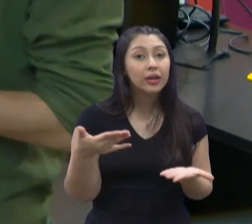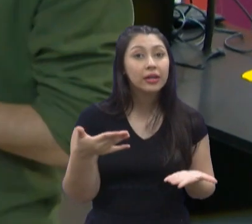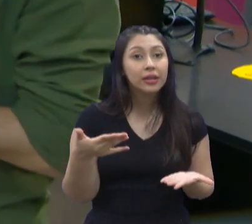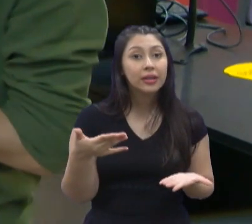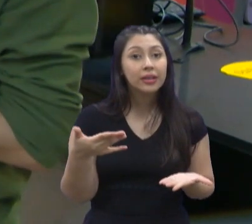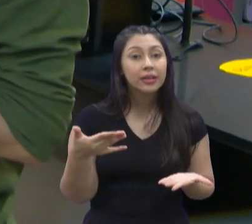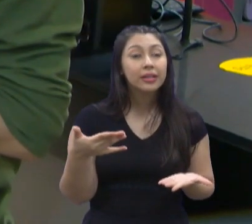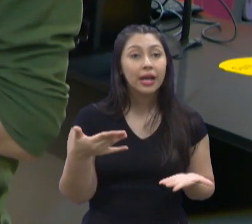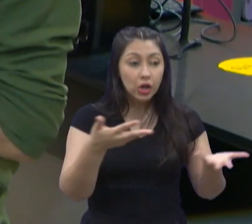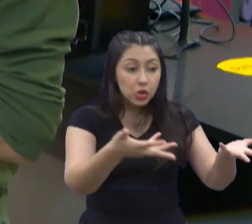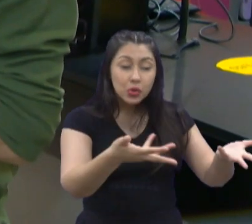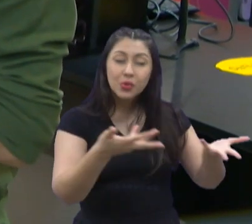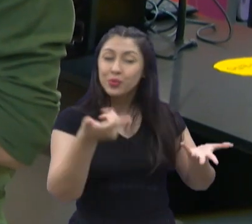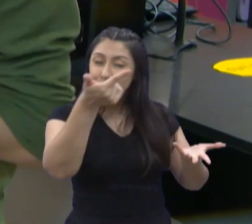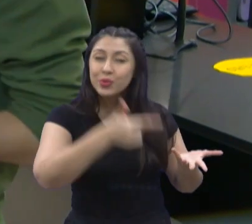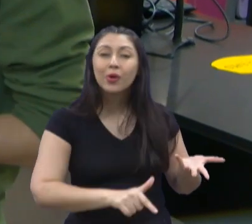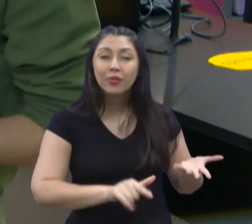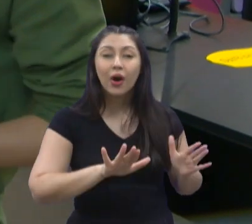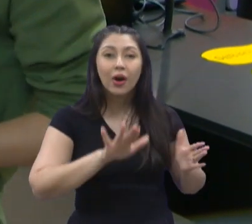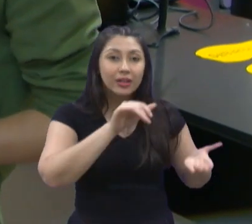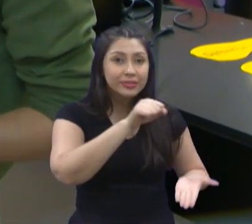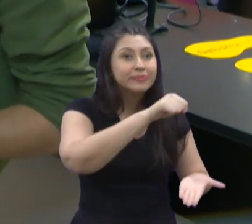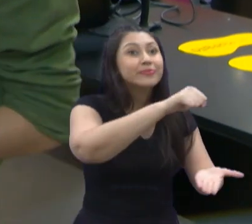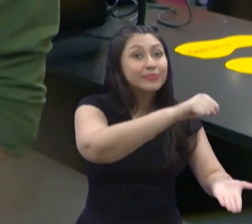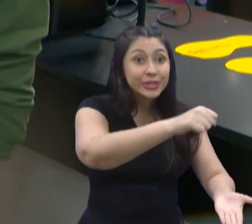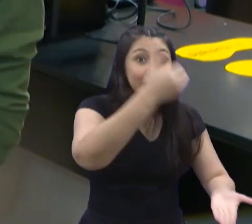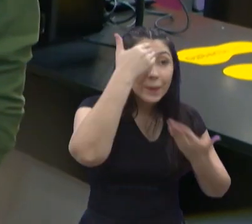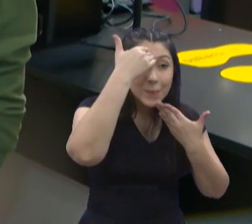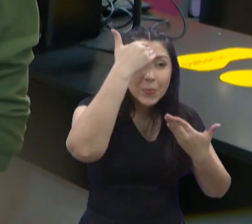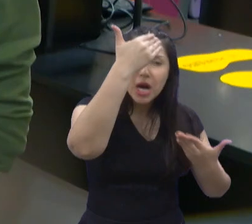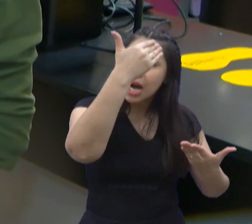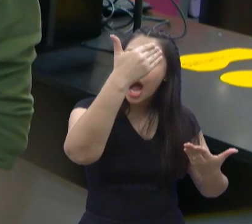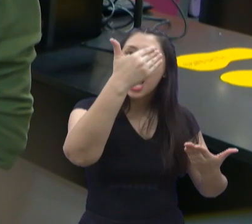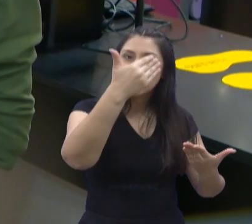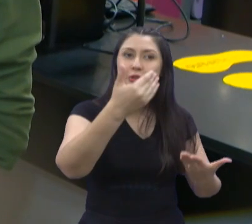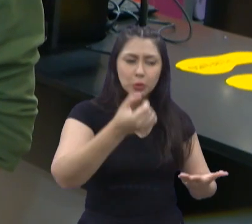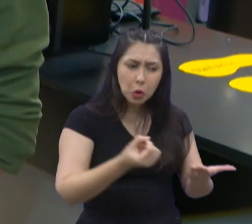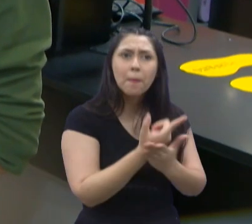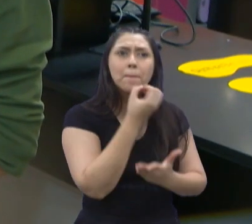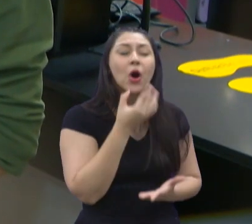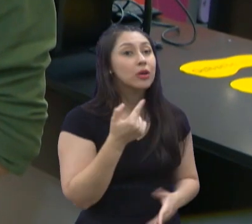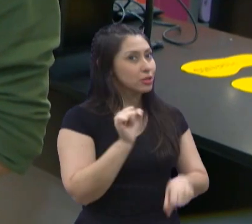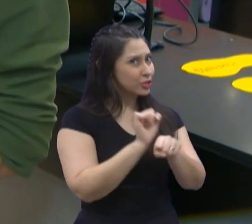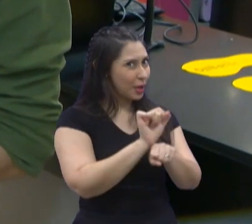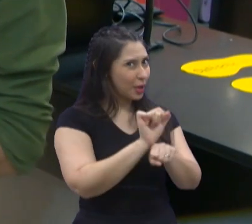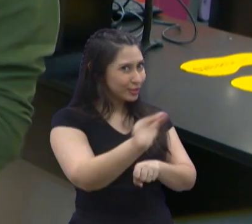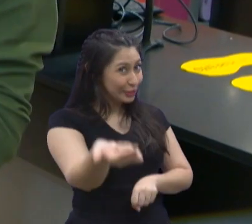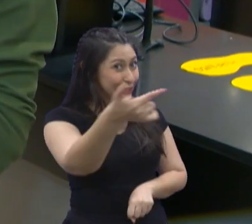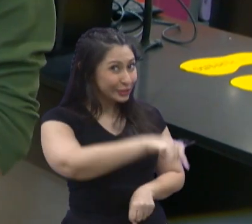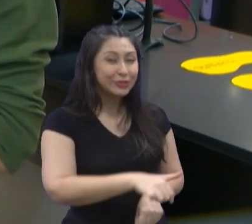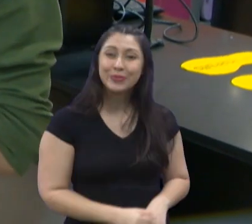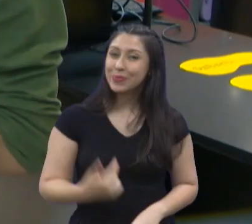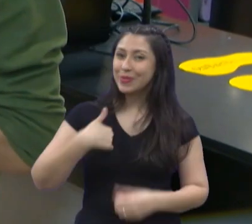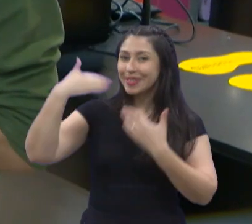o retorno do nosso cliente para a loja, entendeu? Então muito obrigado pela compra, foi uma excelente compra e eu aguardo você aqui novamente. Eu que